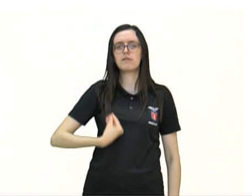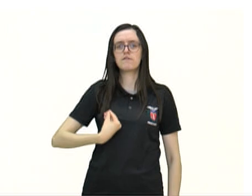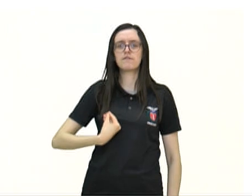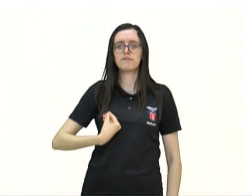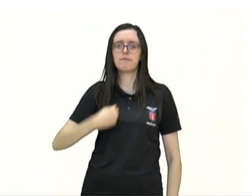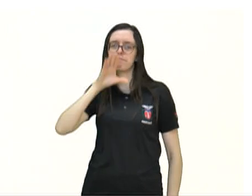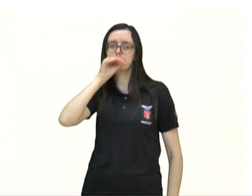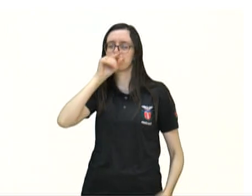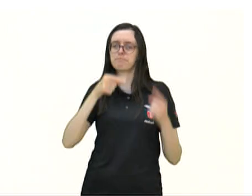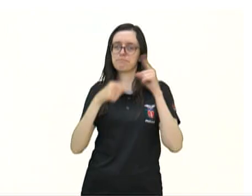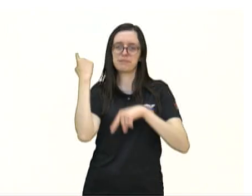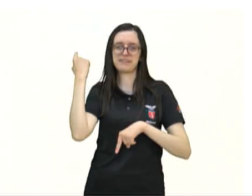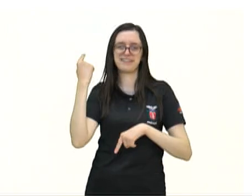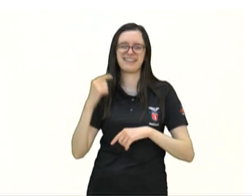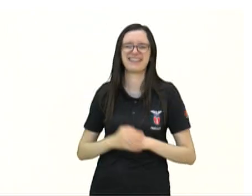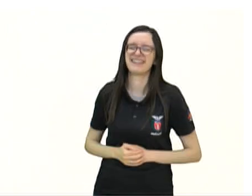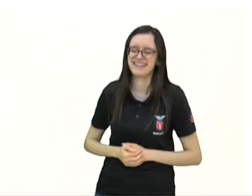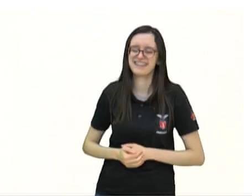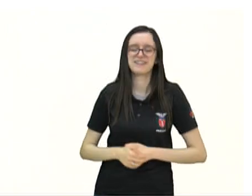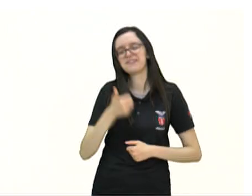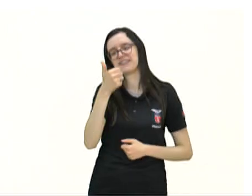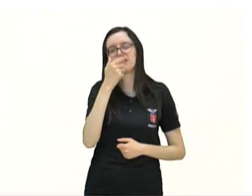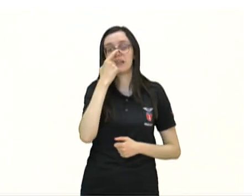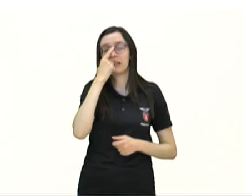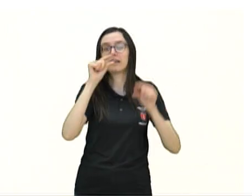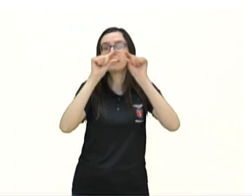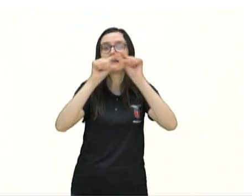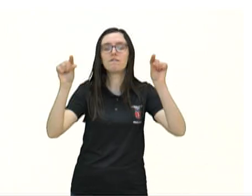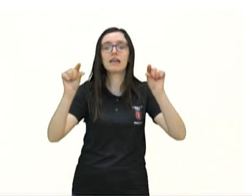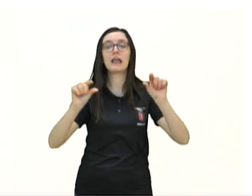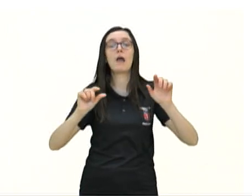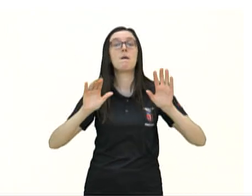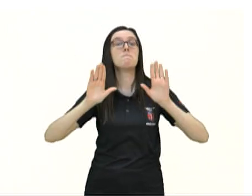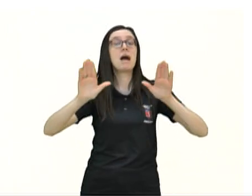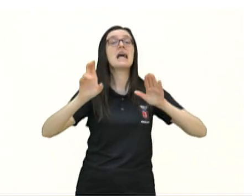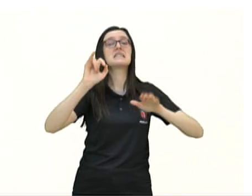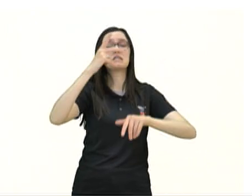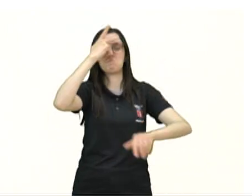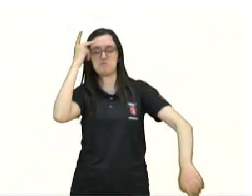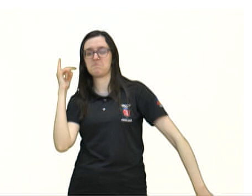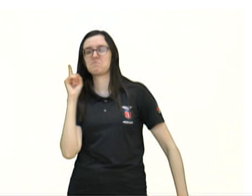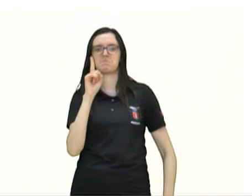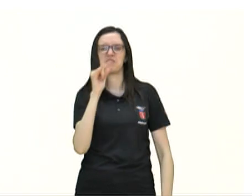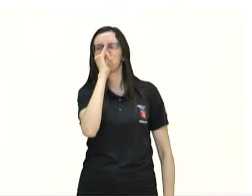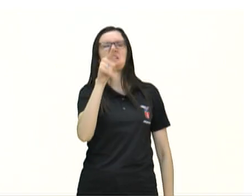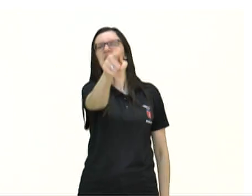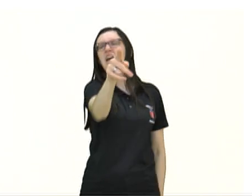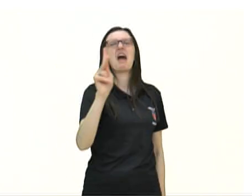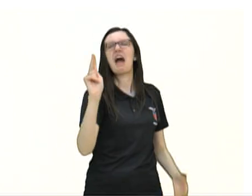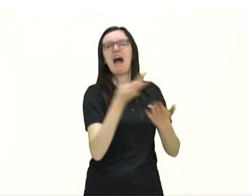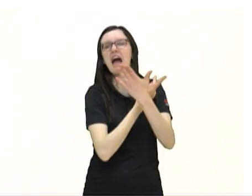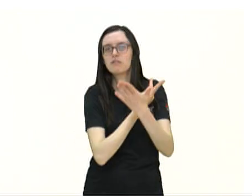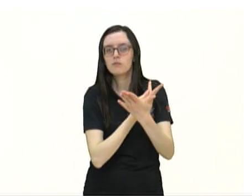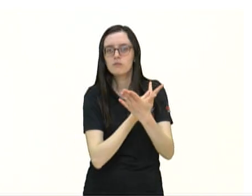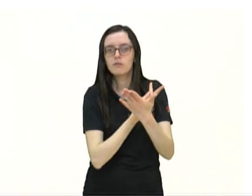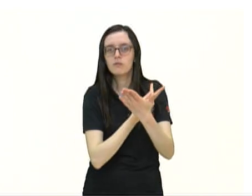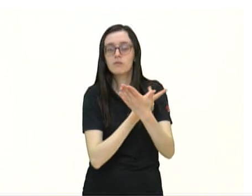que diz. Tudo bem. No verso, mas quando alguém te disser tá errado ou errada,